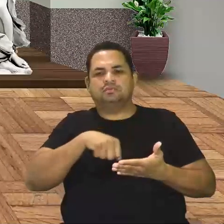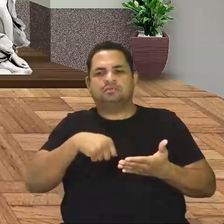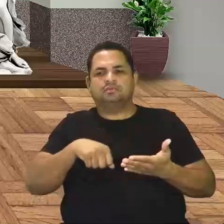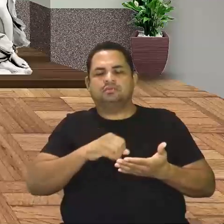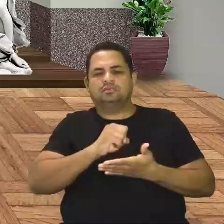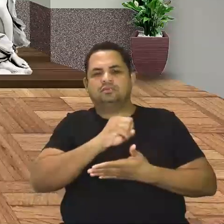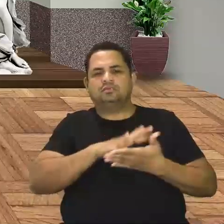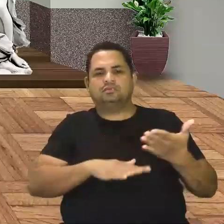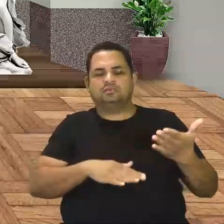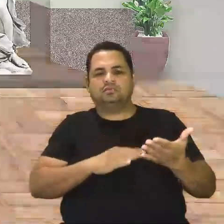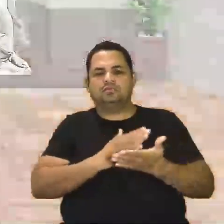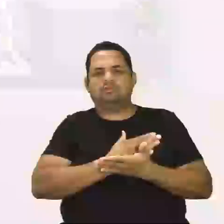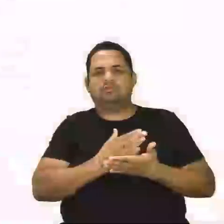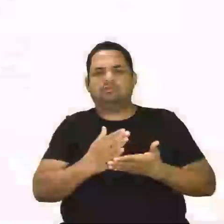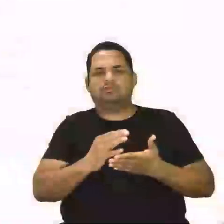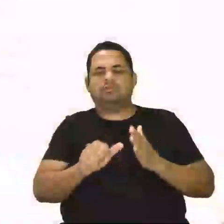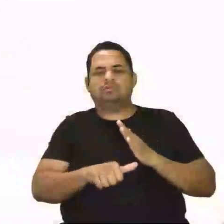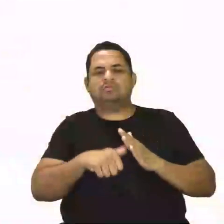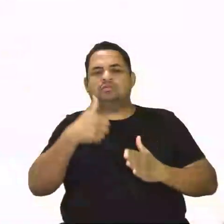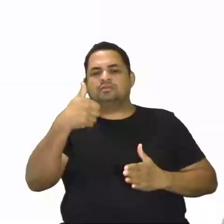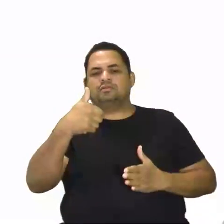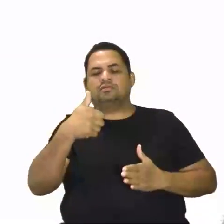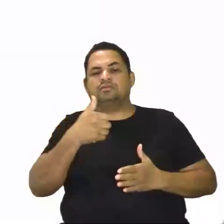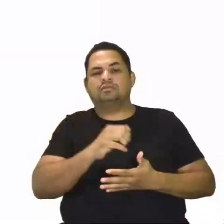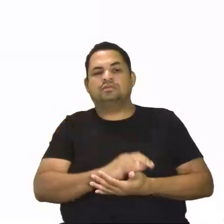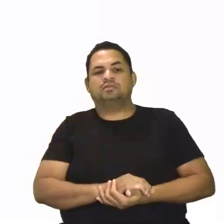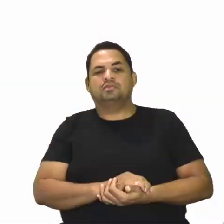atividade? Vamos lá começar com a primeira atividade.